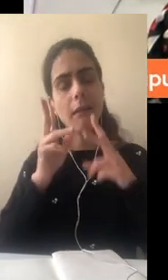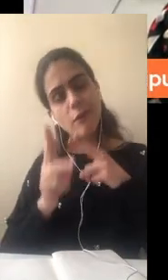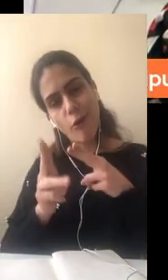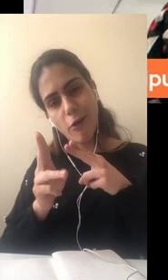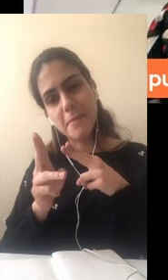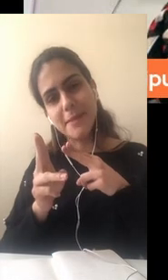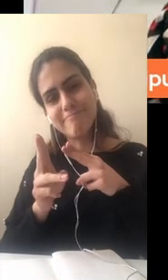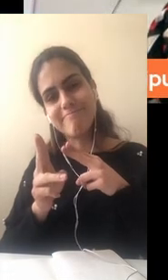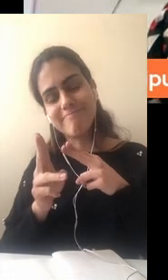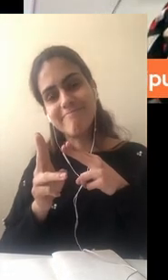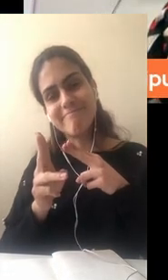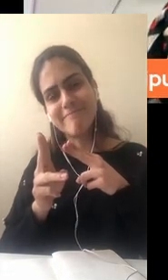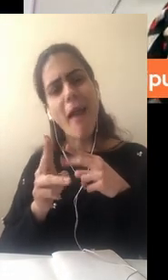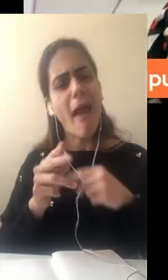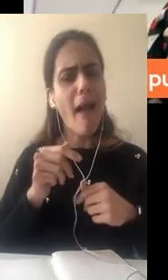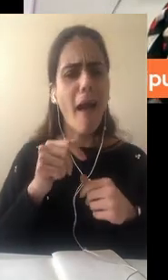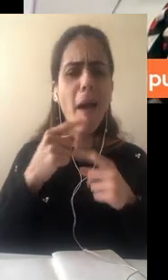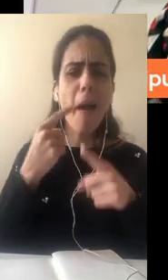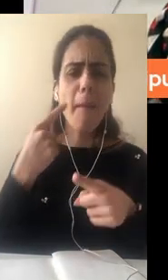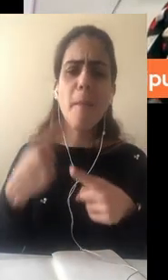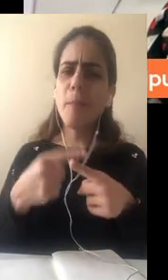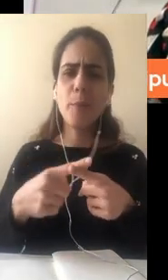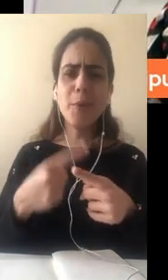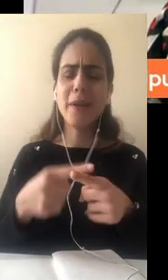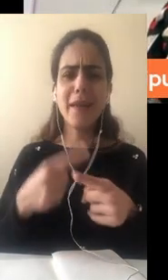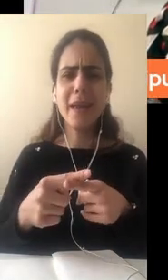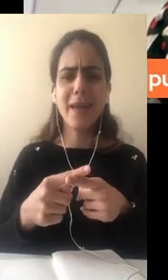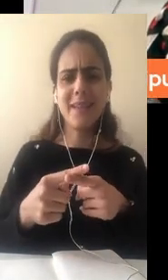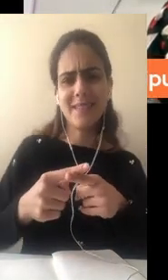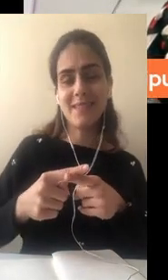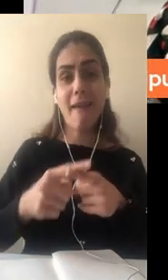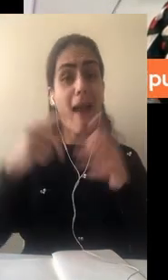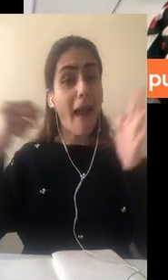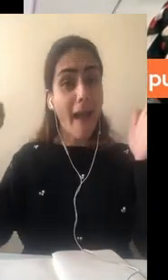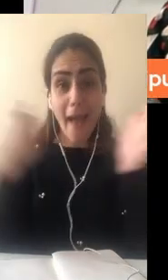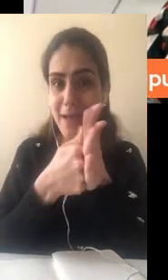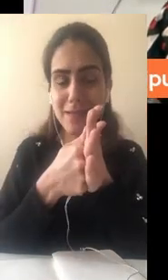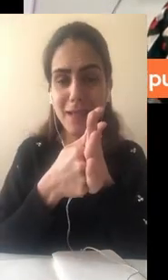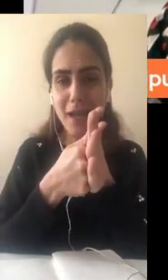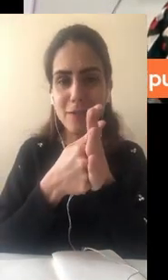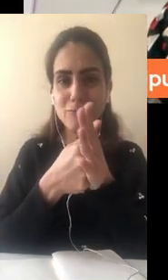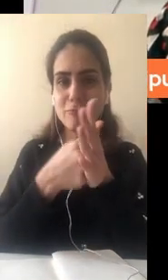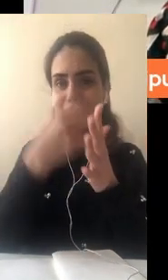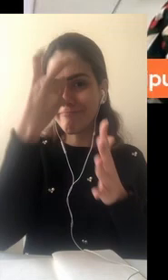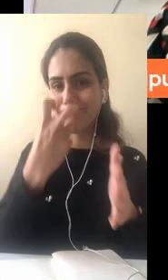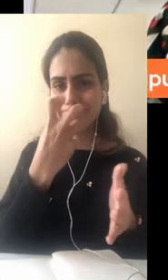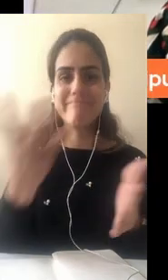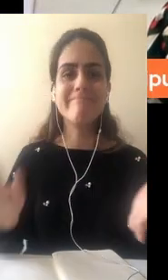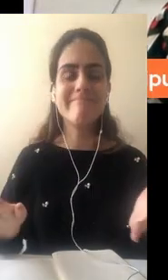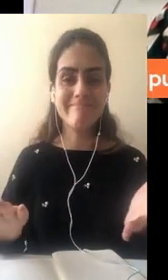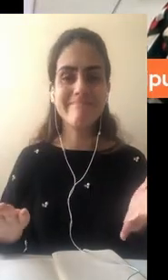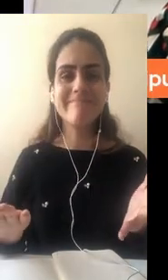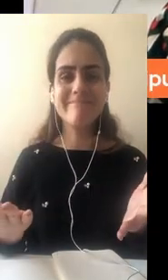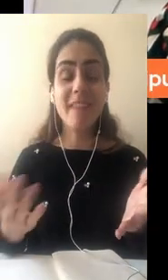veja o cenário, né, do acidente. Então, o cérebro tem um mecanismo de proteção. Nós